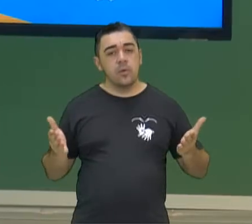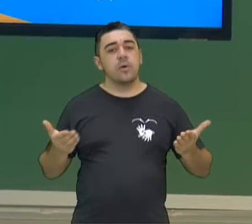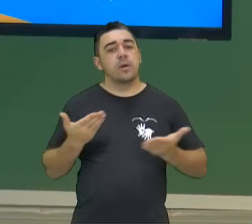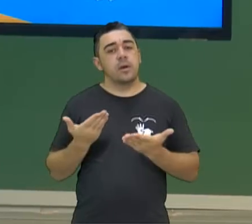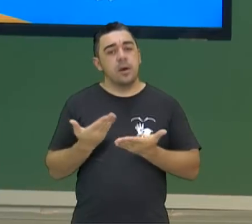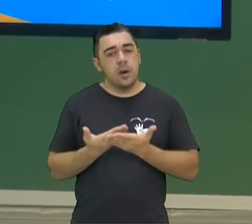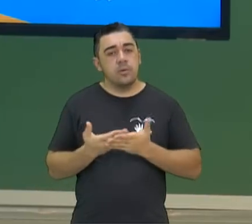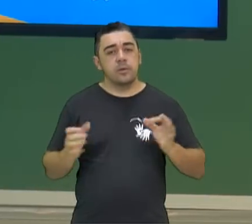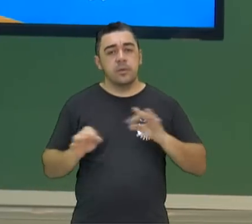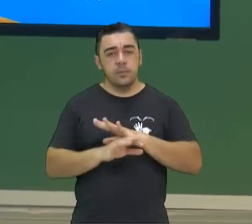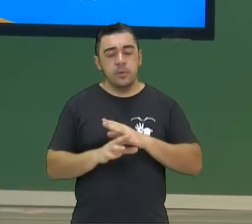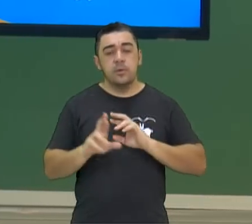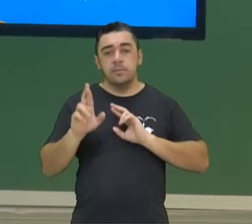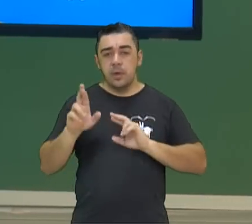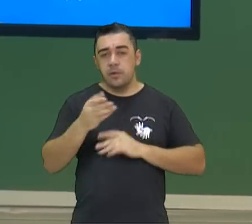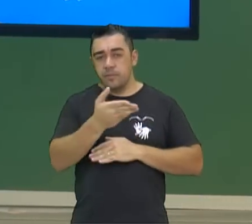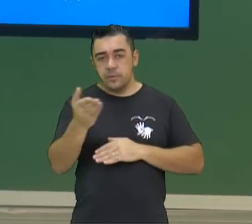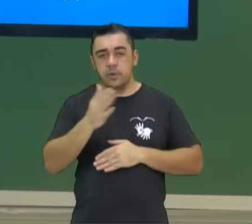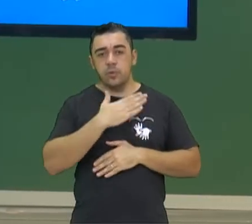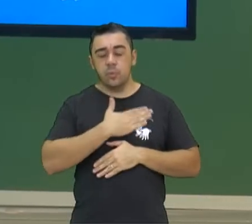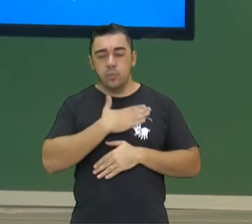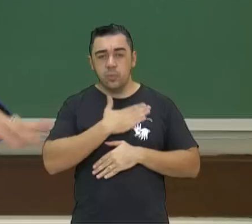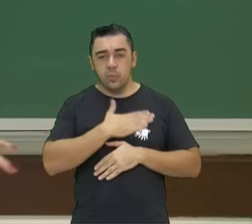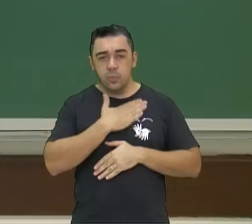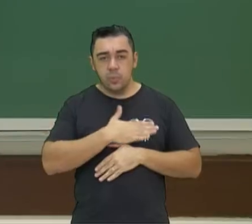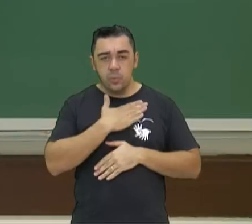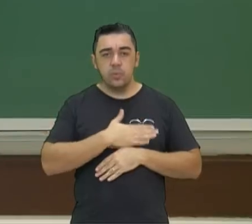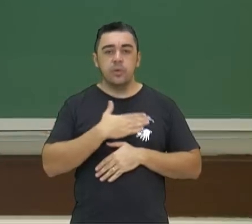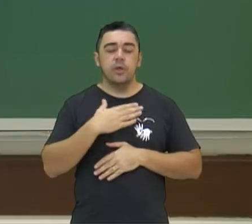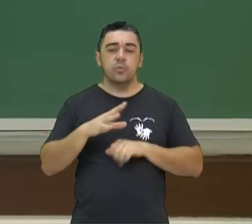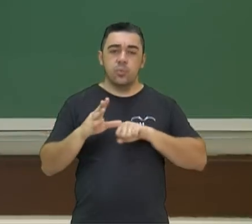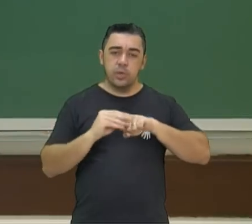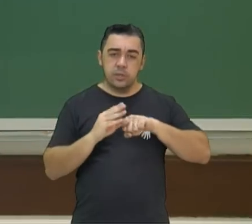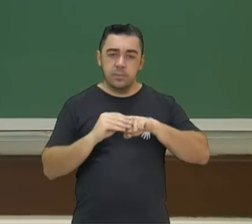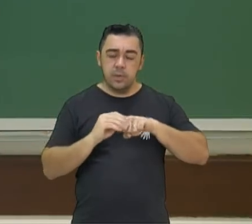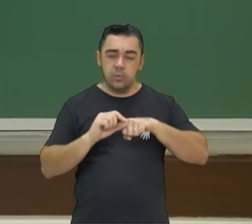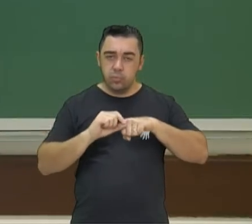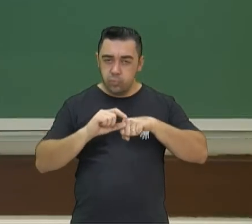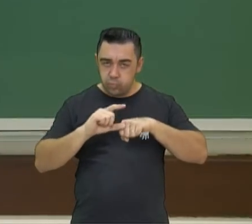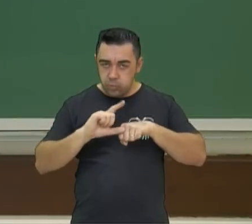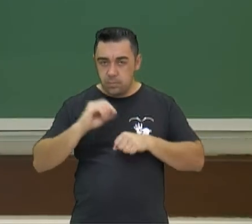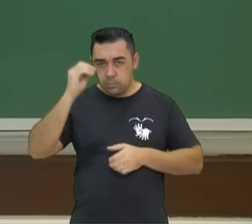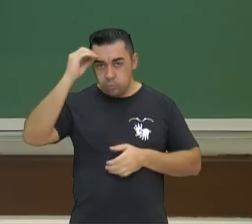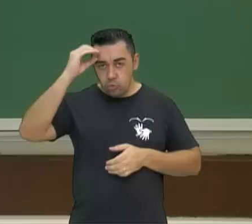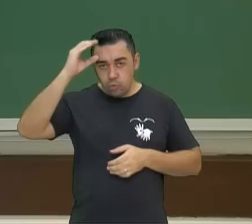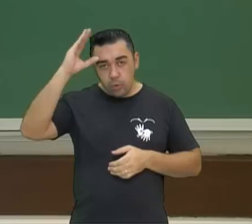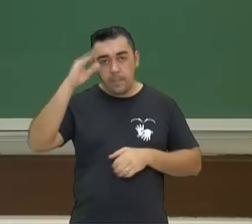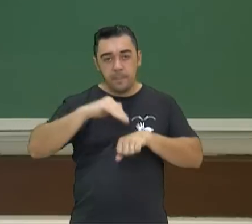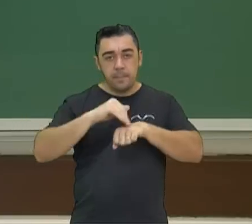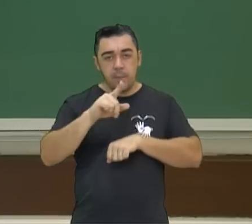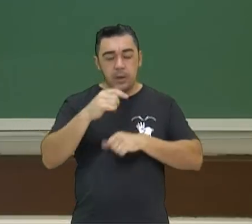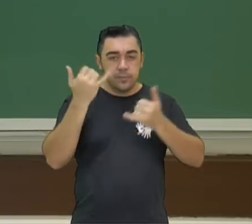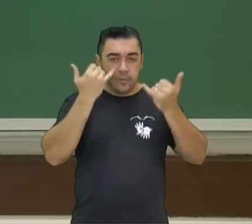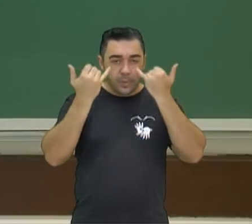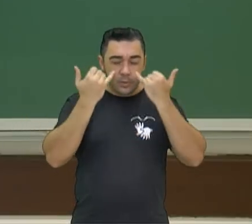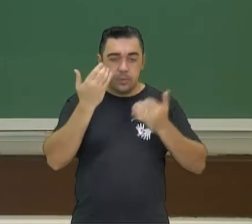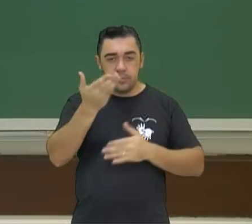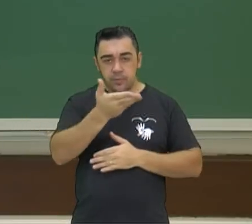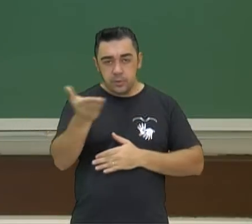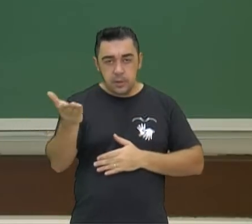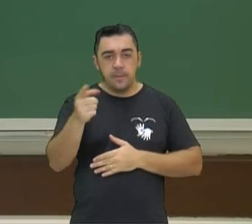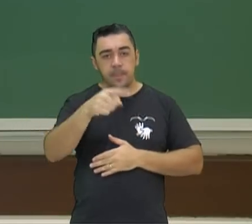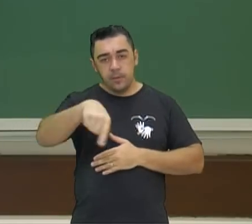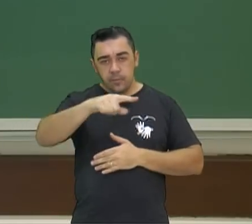por aqui, eu espero que vocês tenham aumentado o conhecimento de vocês, a bagagem de informações. Faço votos que